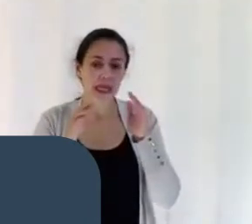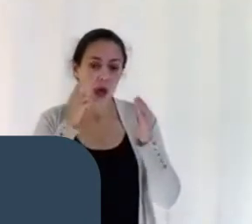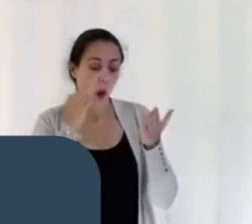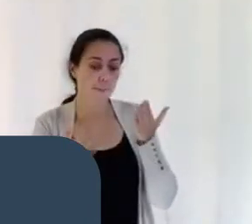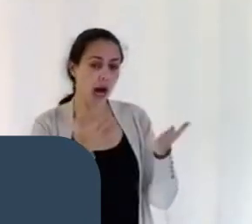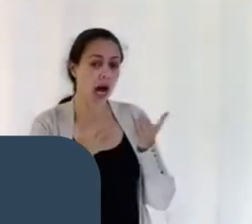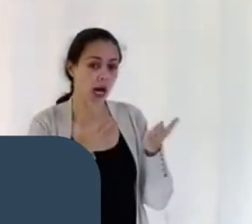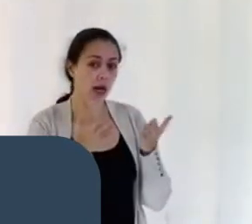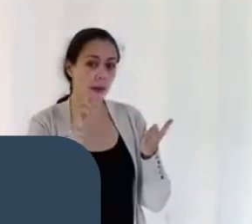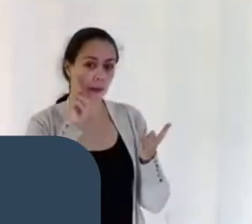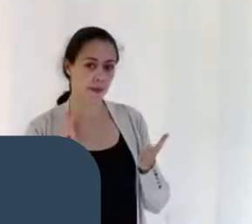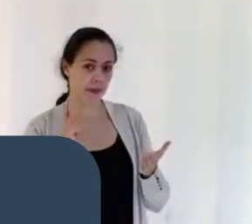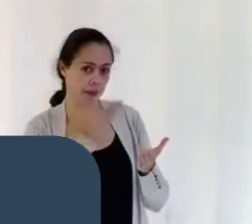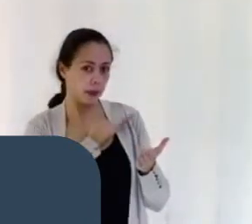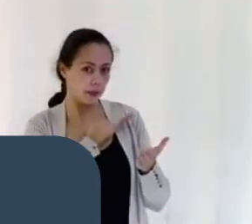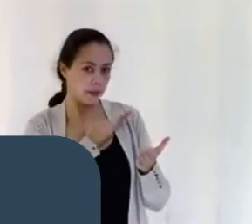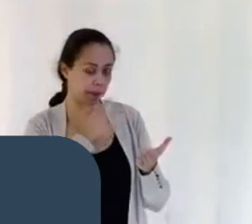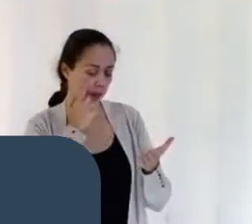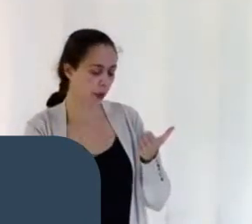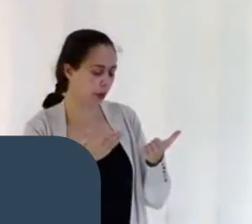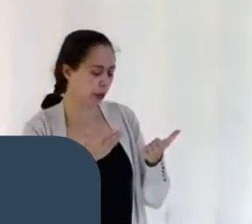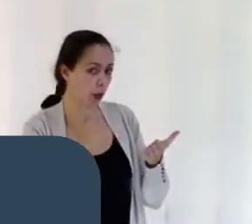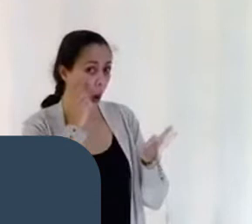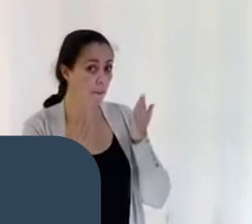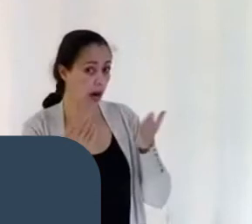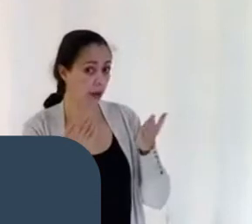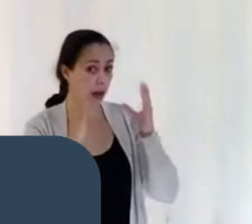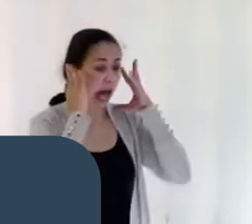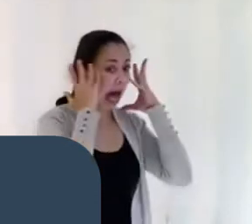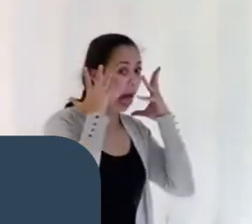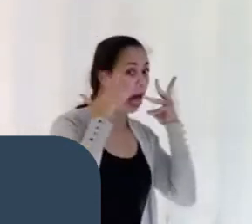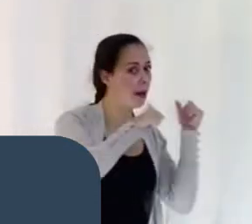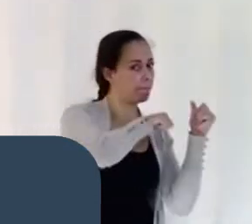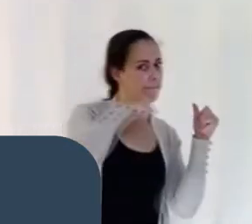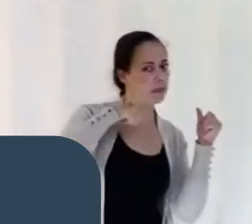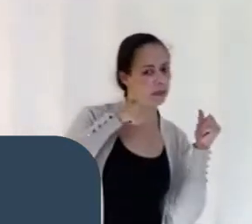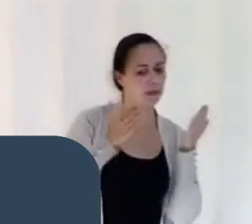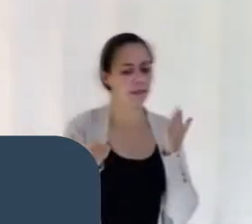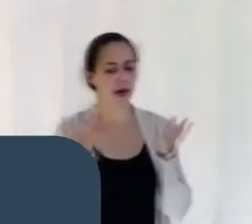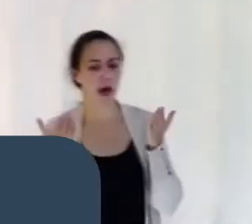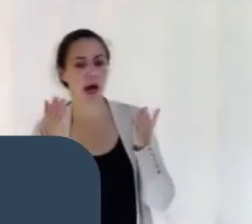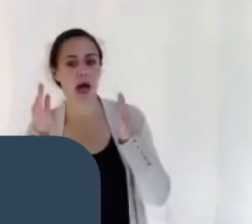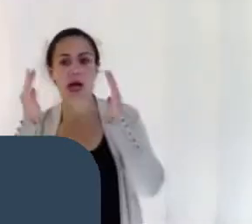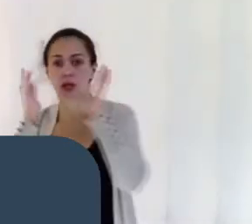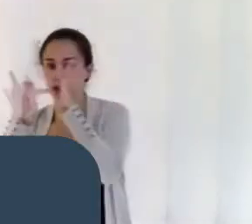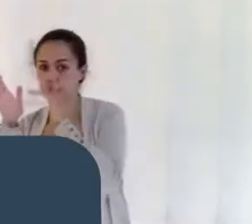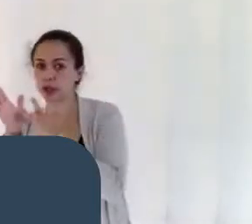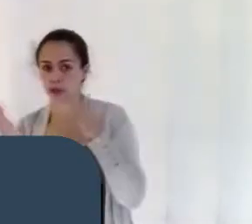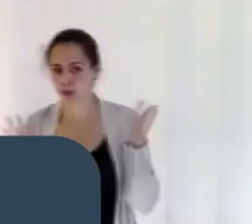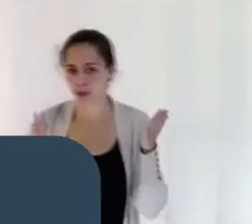sacrifício. Eu vou ler mais uma vez, para tentar deixar bem claro o que o autor está trazendo